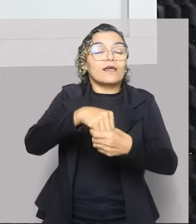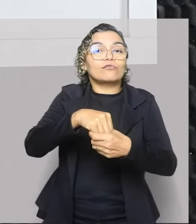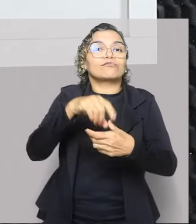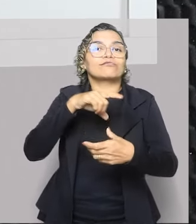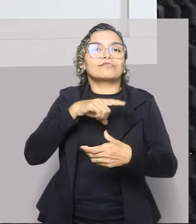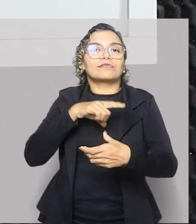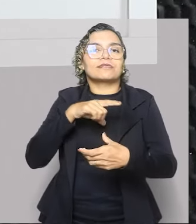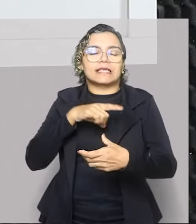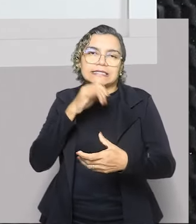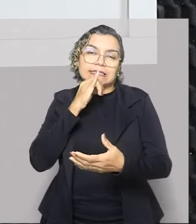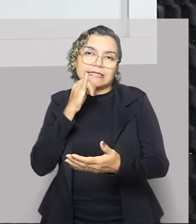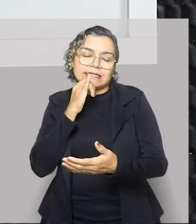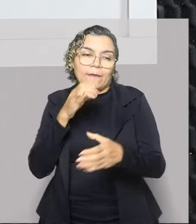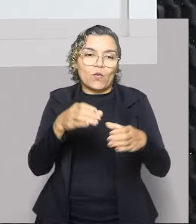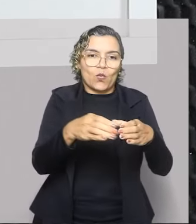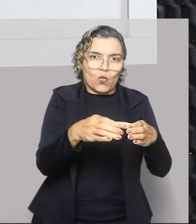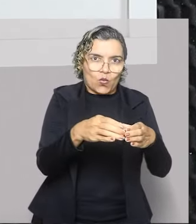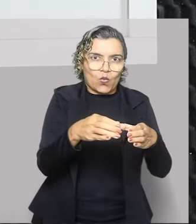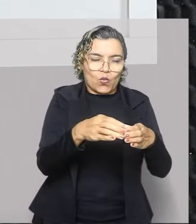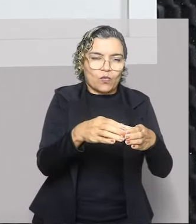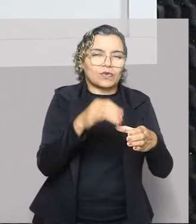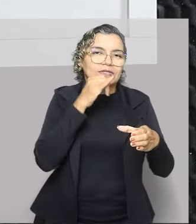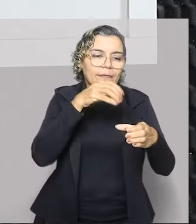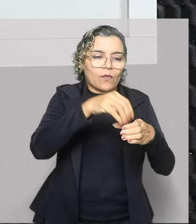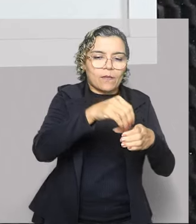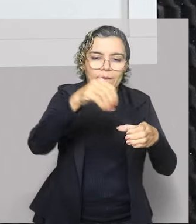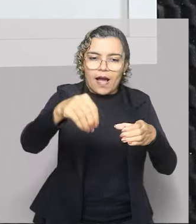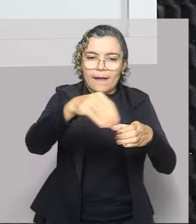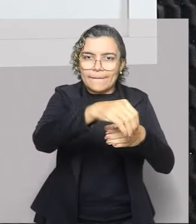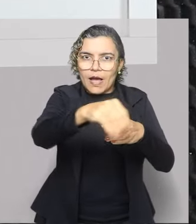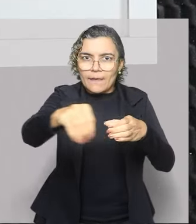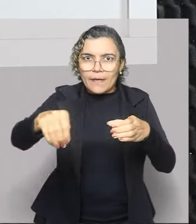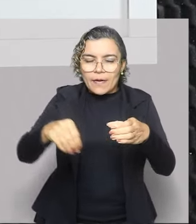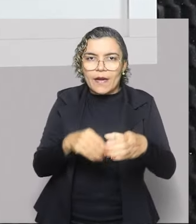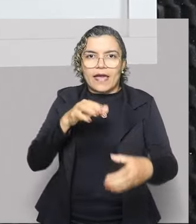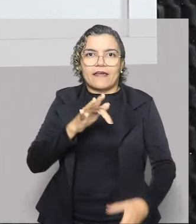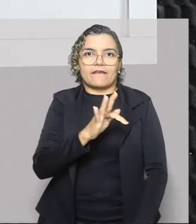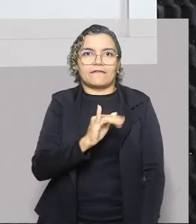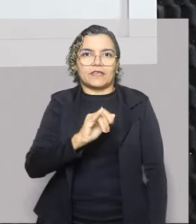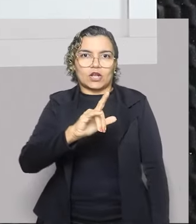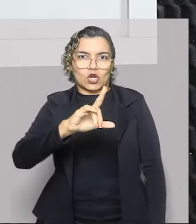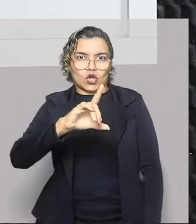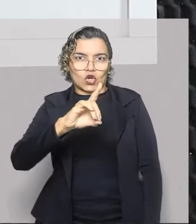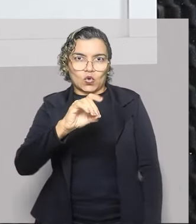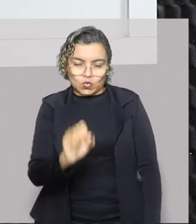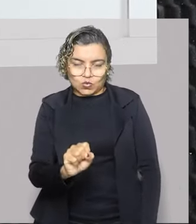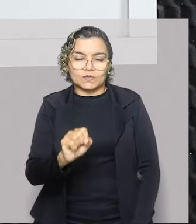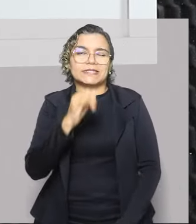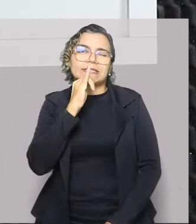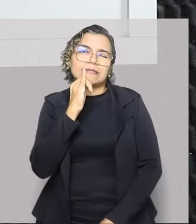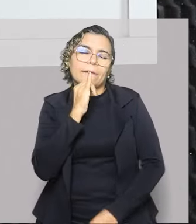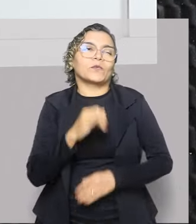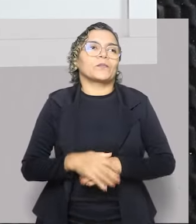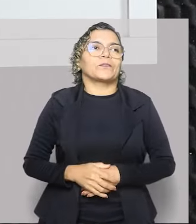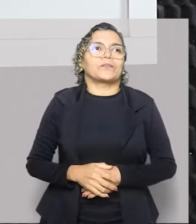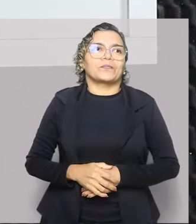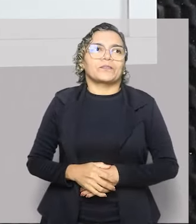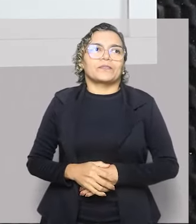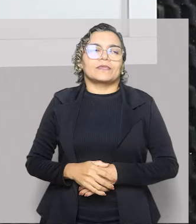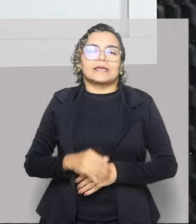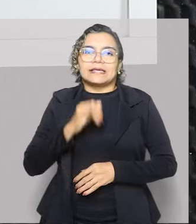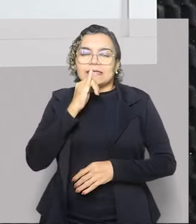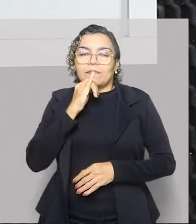separar os animais em outros grupos menores que são os filos Tá certo eu vou dar um exemplo aqui como o filo